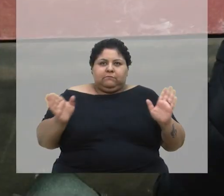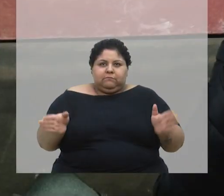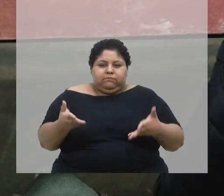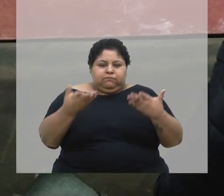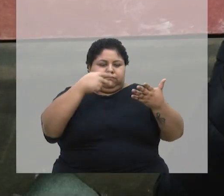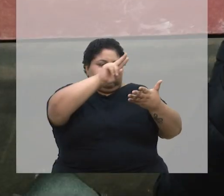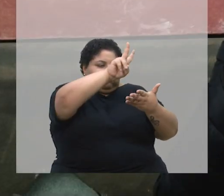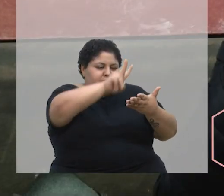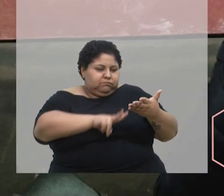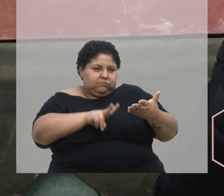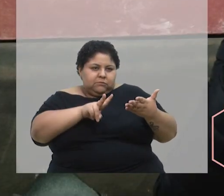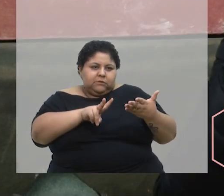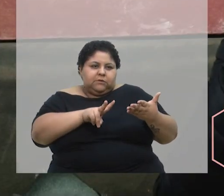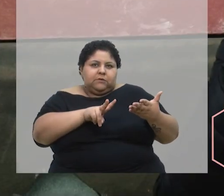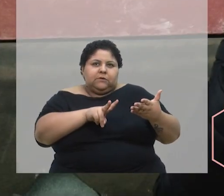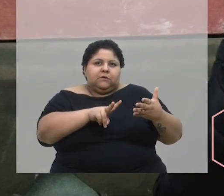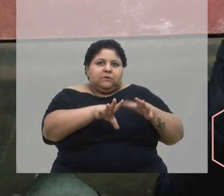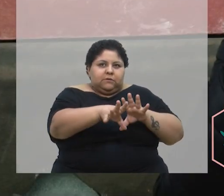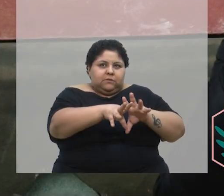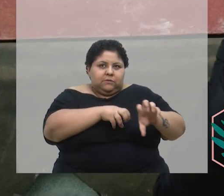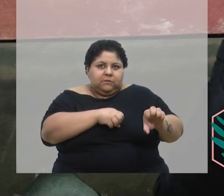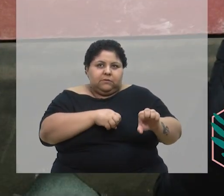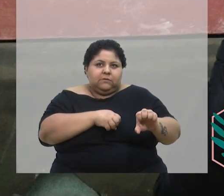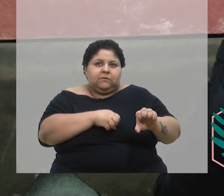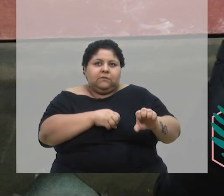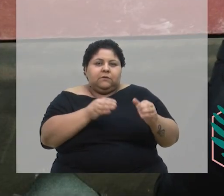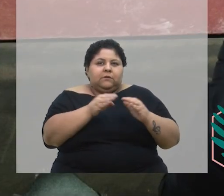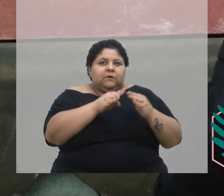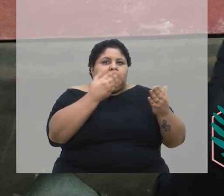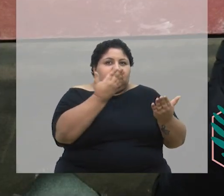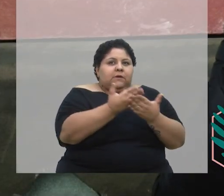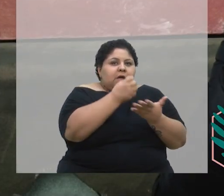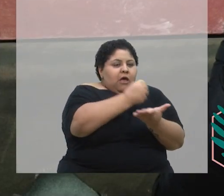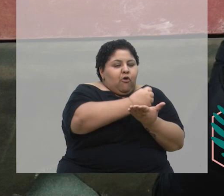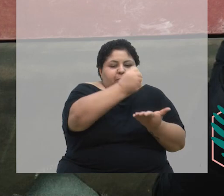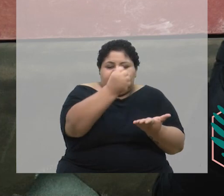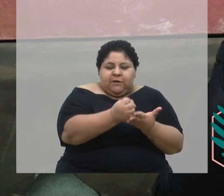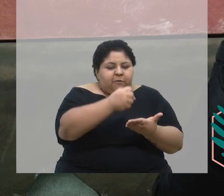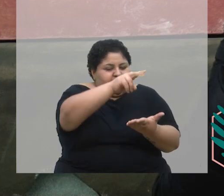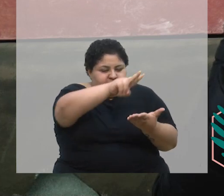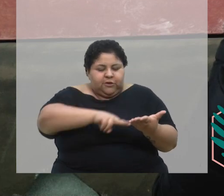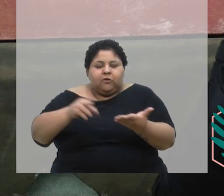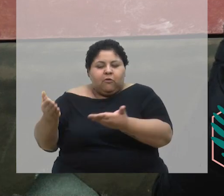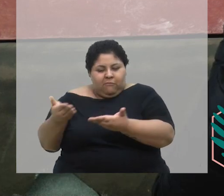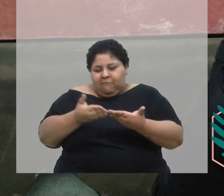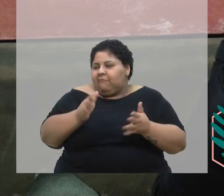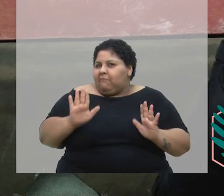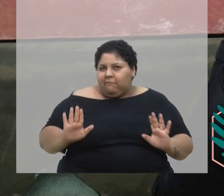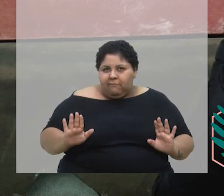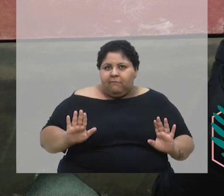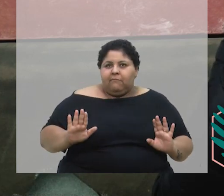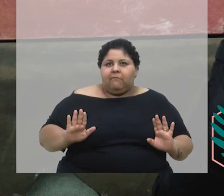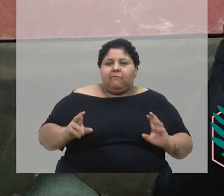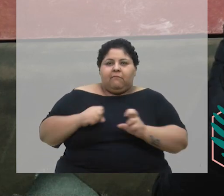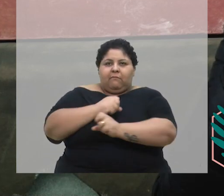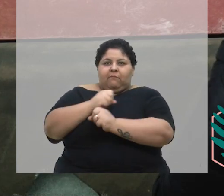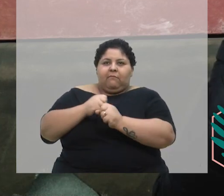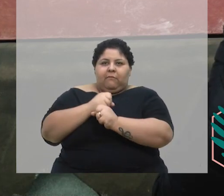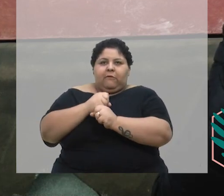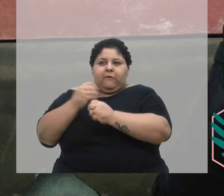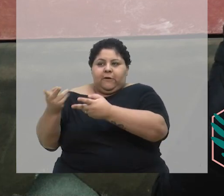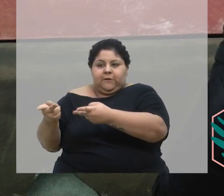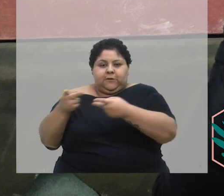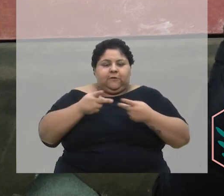projeto, né, de incentivo à leitura e formação de leitores nas escolas é o passaporte da leitura. A gente consegue contemplar por